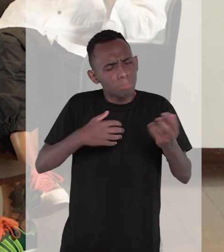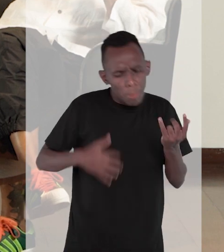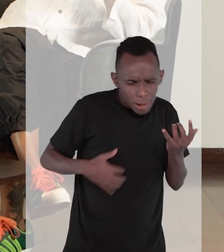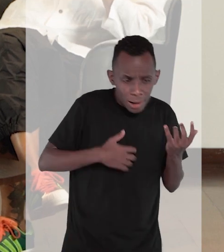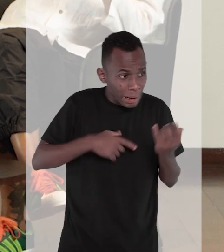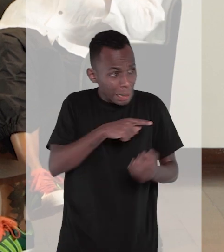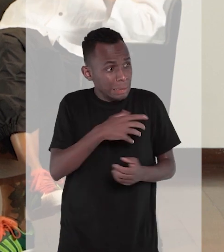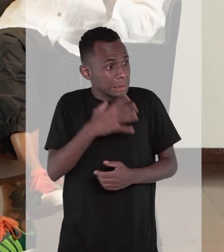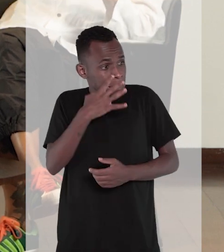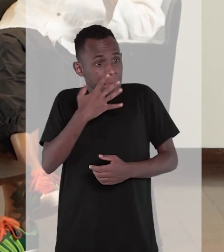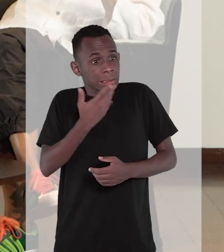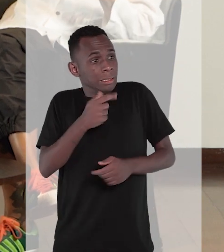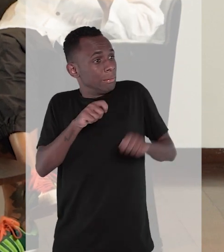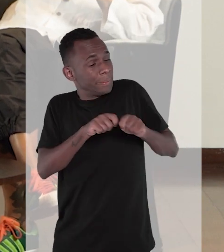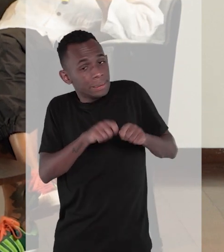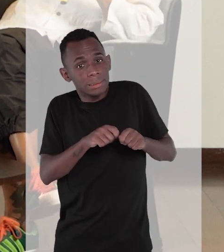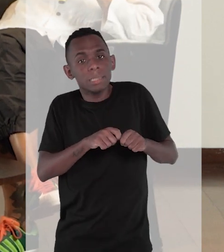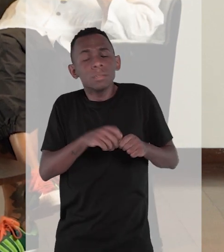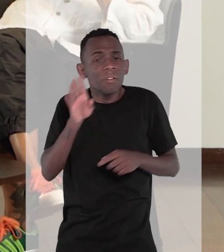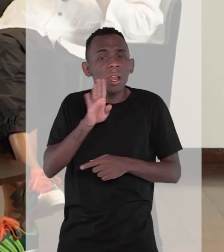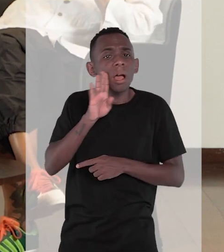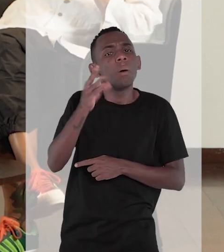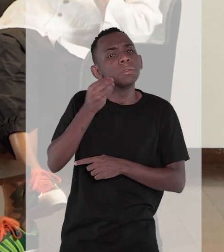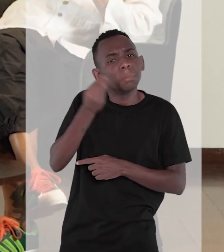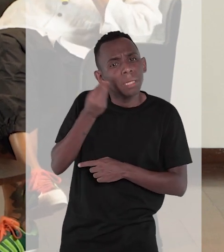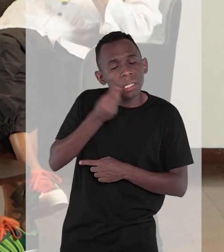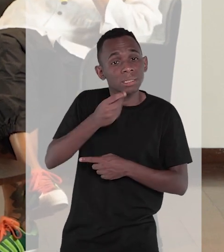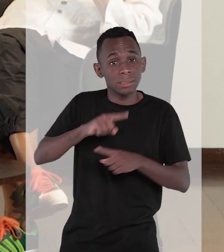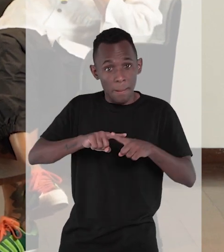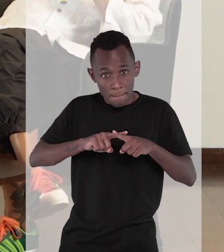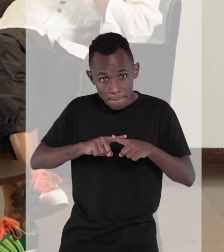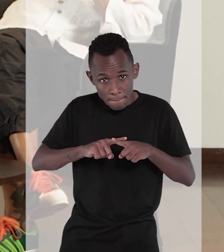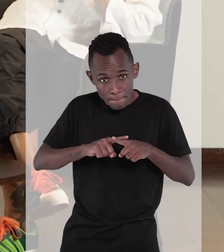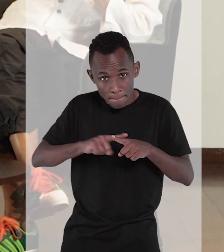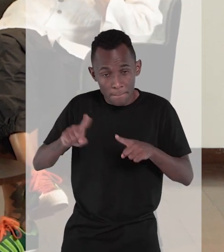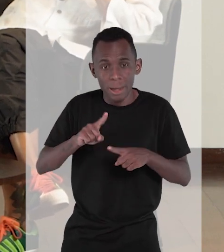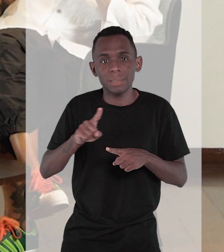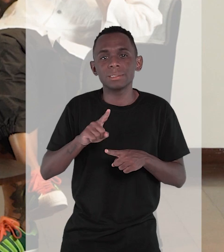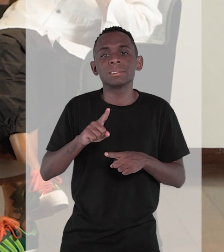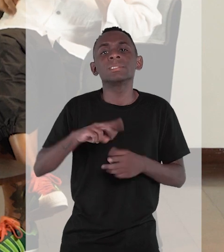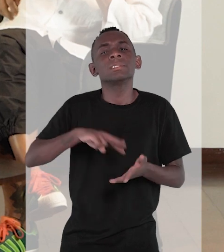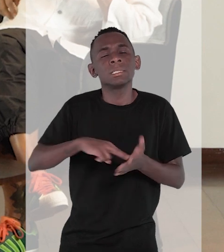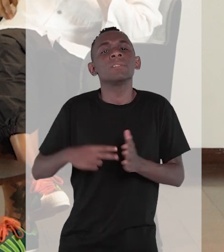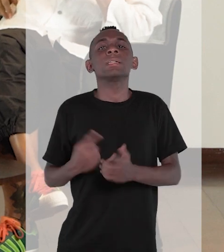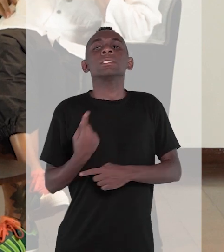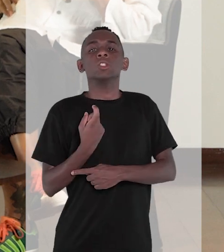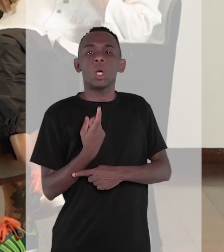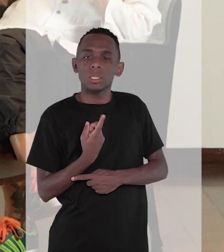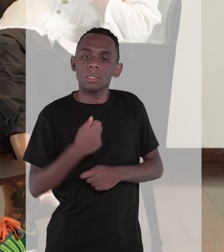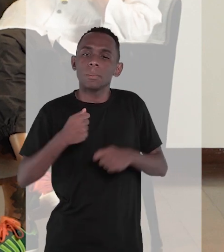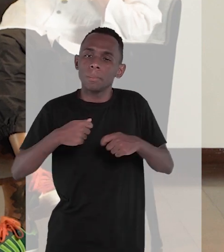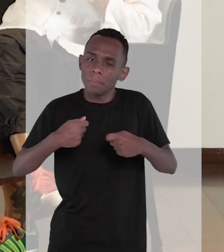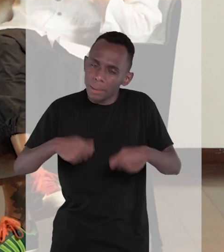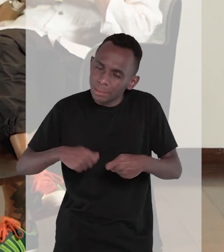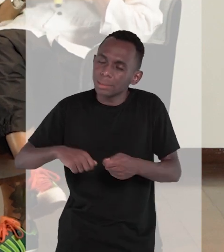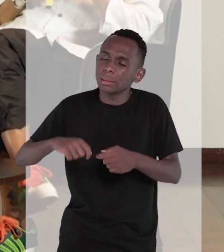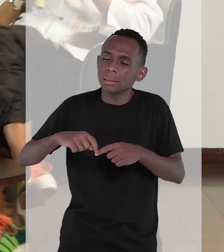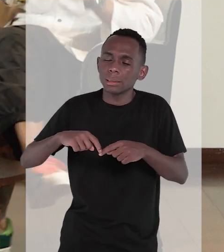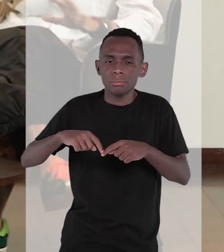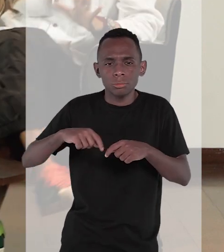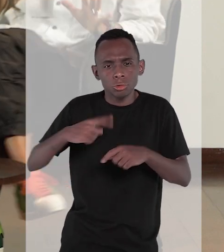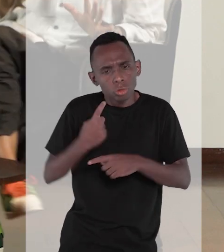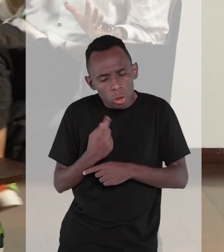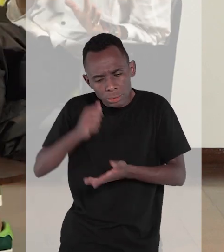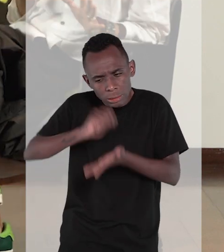ele está fazendo, socorro. E foi super legal. Mas, em geral, é solitário também. Também tem